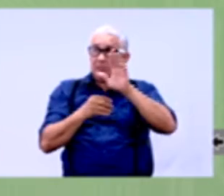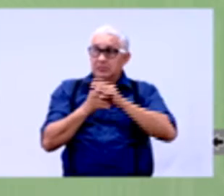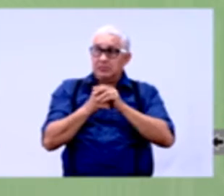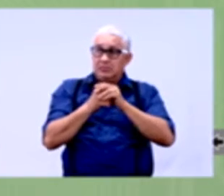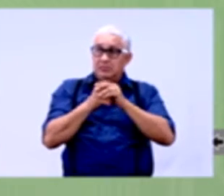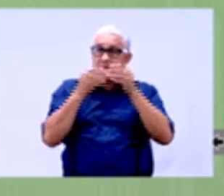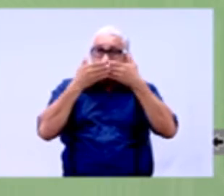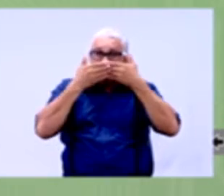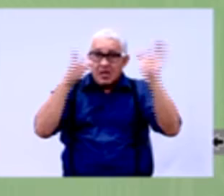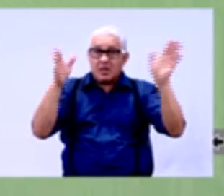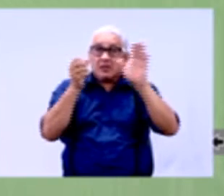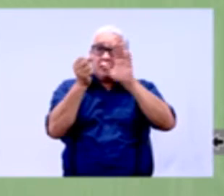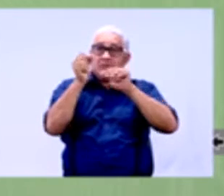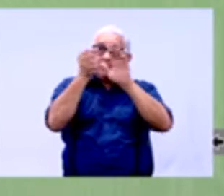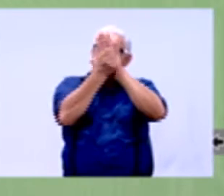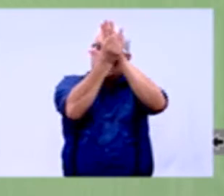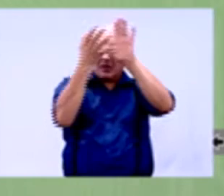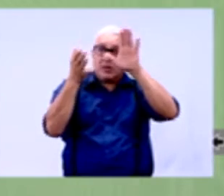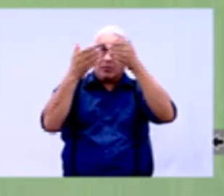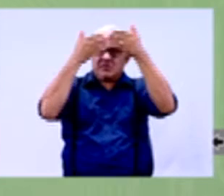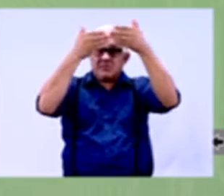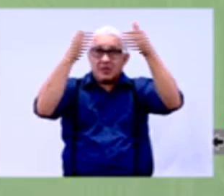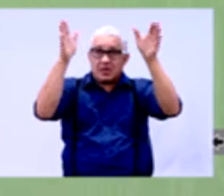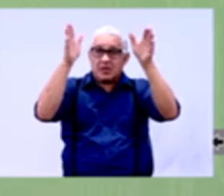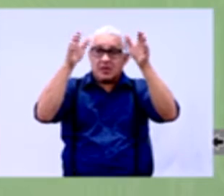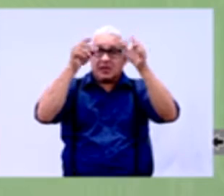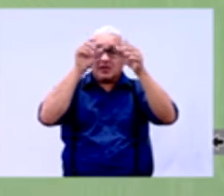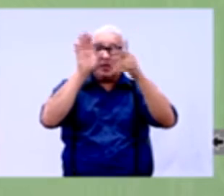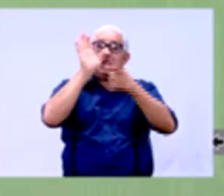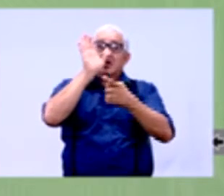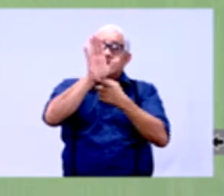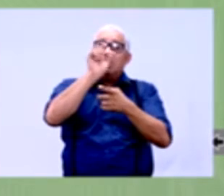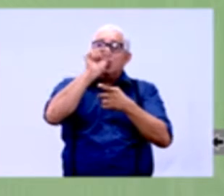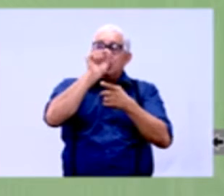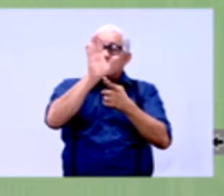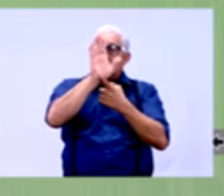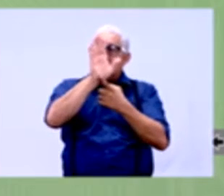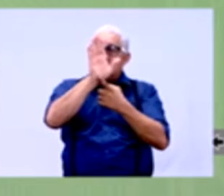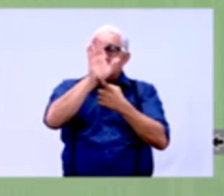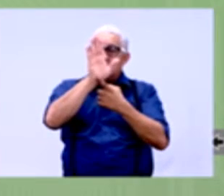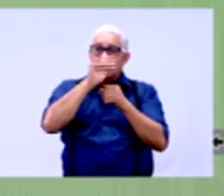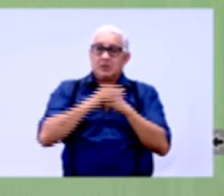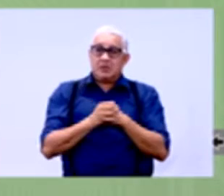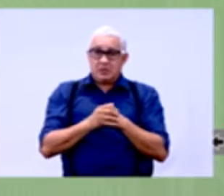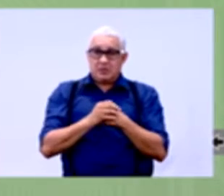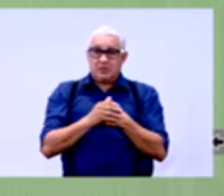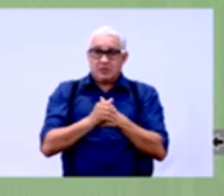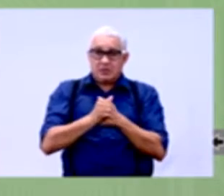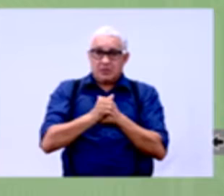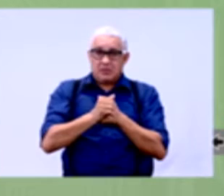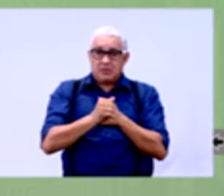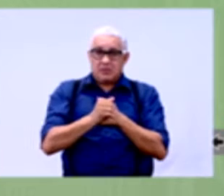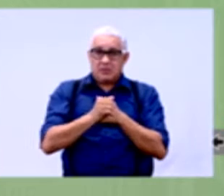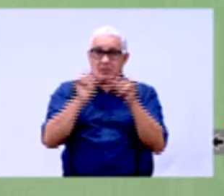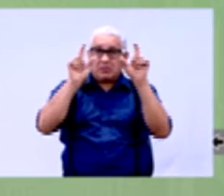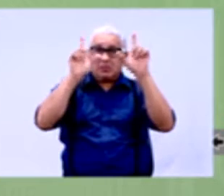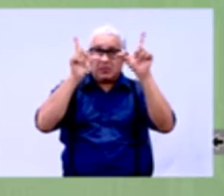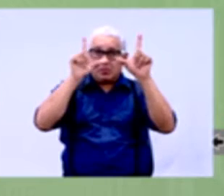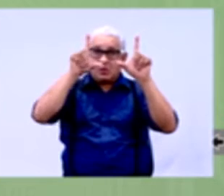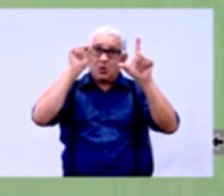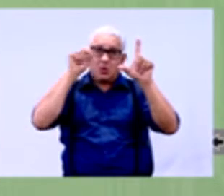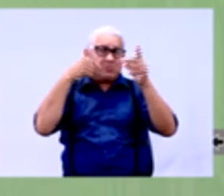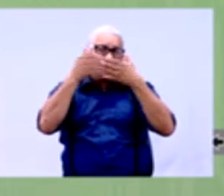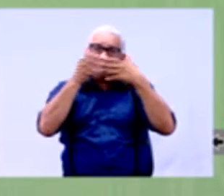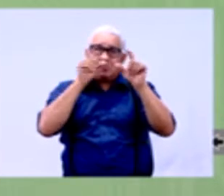que ele abre a aplicação, já é mostrado, exibido para ele, uma telinha para ele escolher alguma